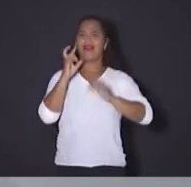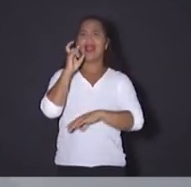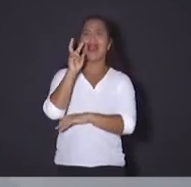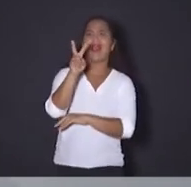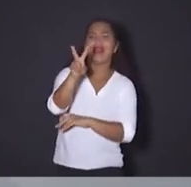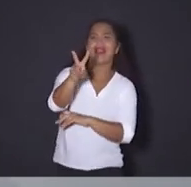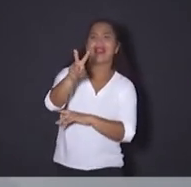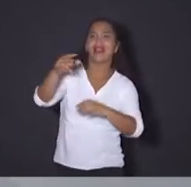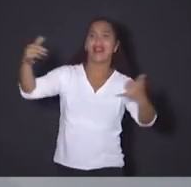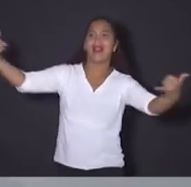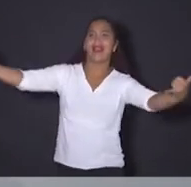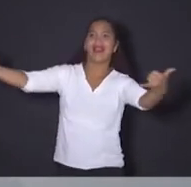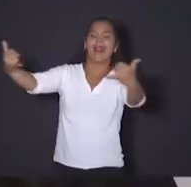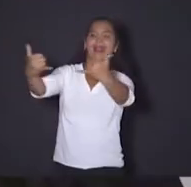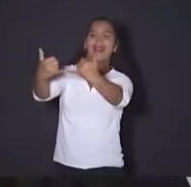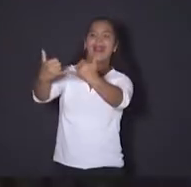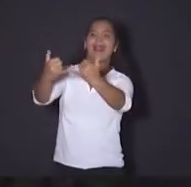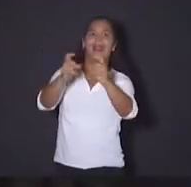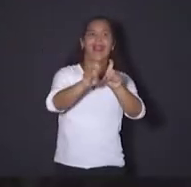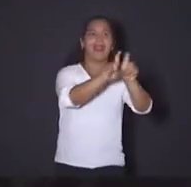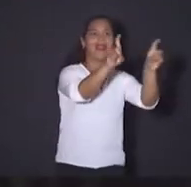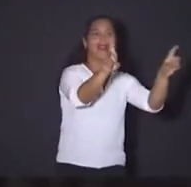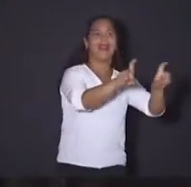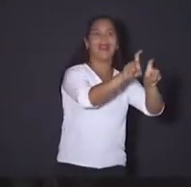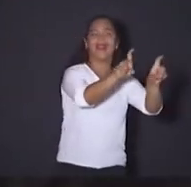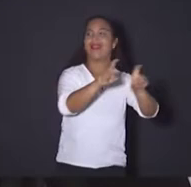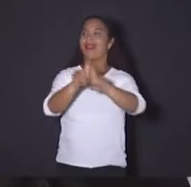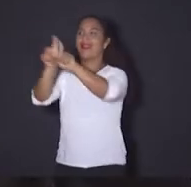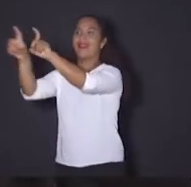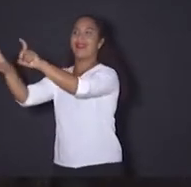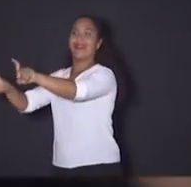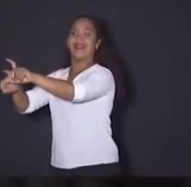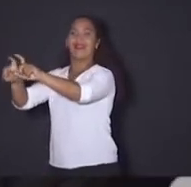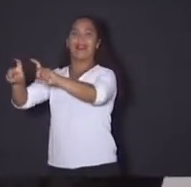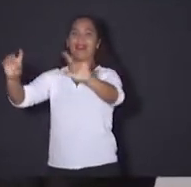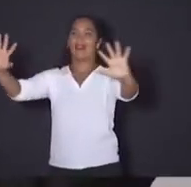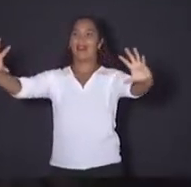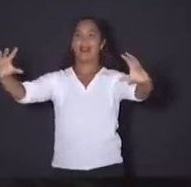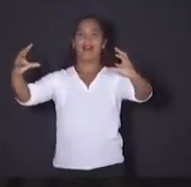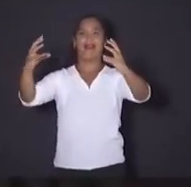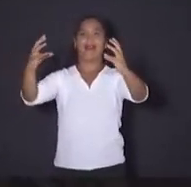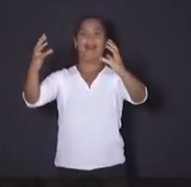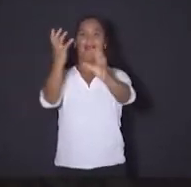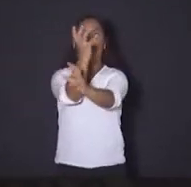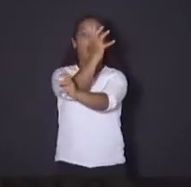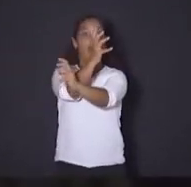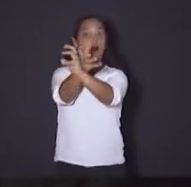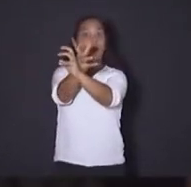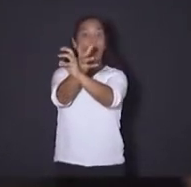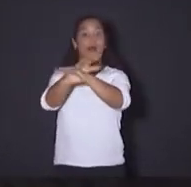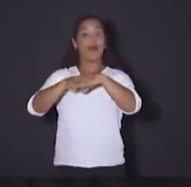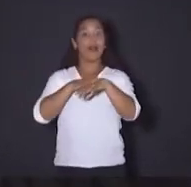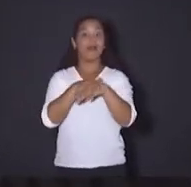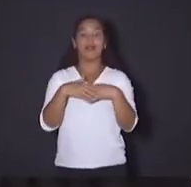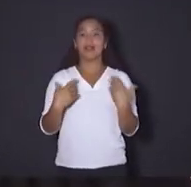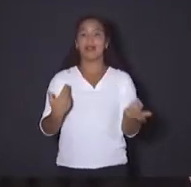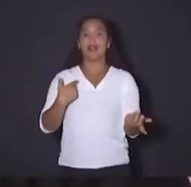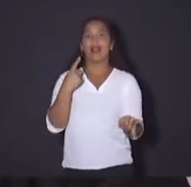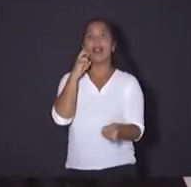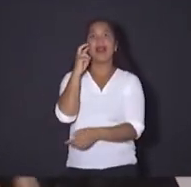wars é uma pessoa que entrava numa nave e de repente ela apertava o botão da nave e aparece uma pessoa na tela gente aquilo era